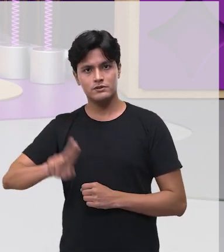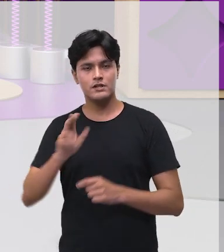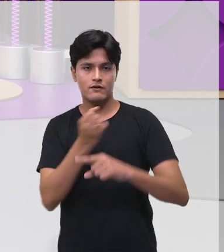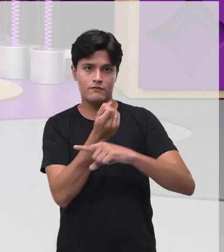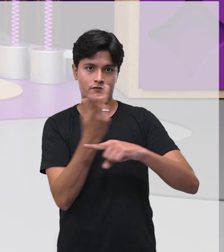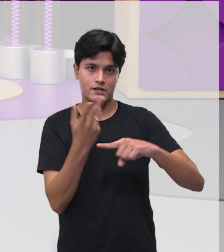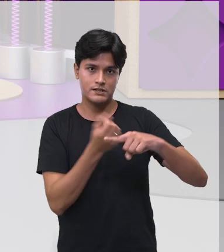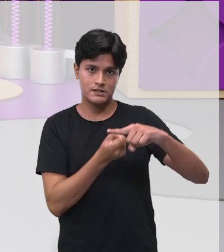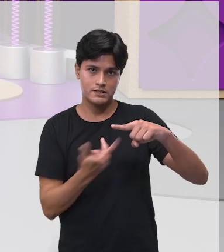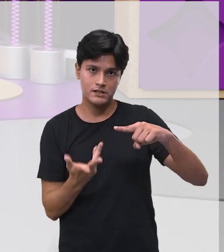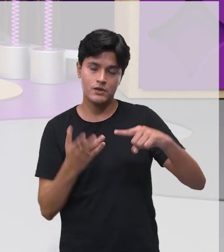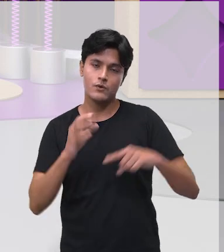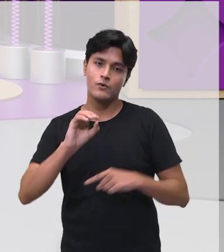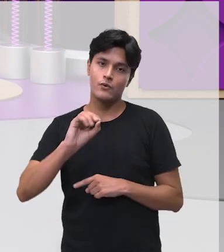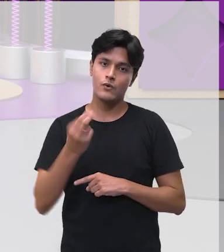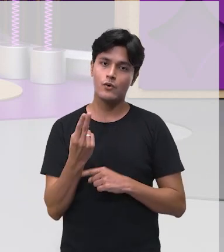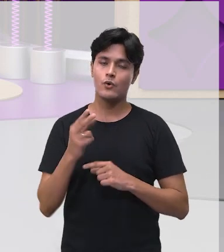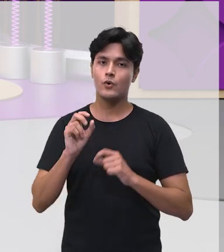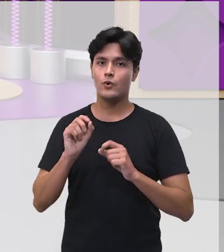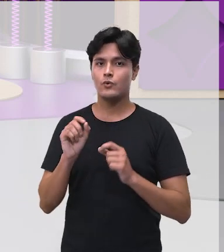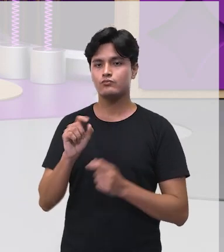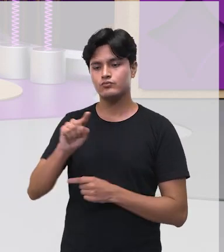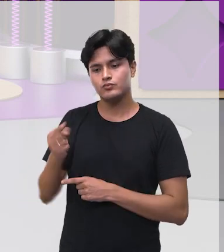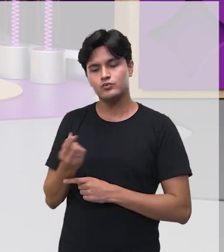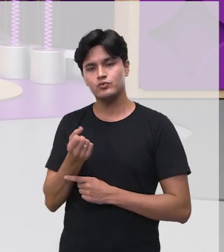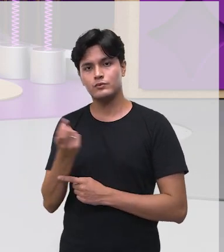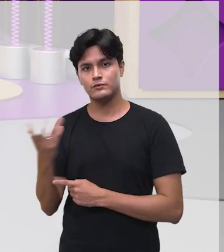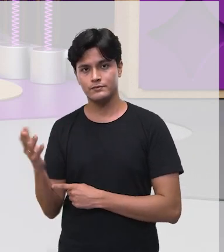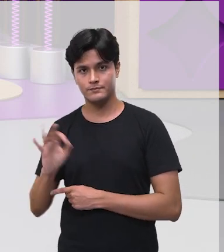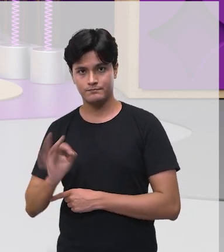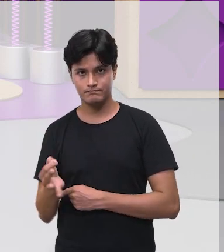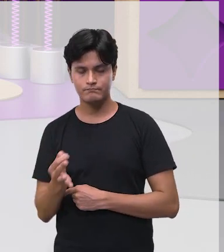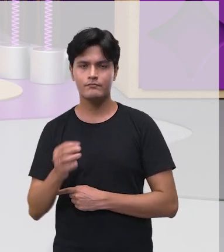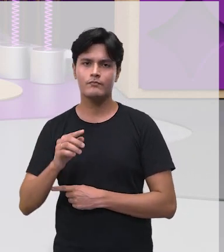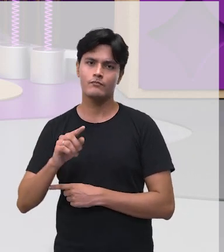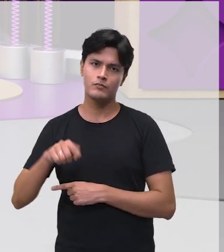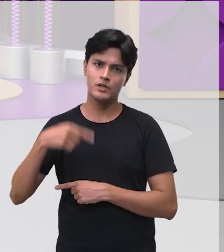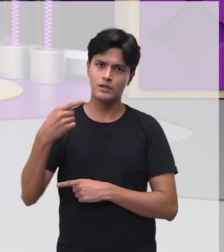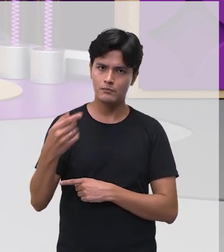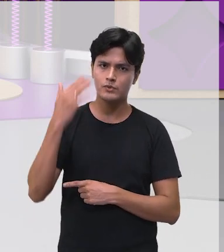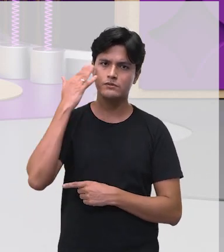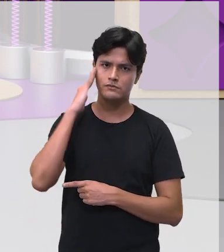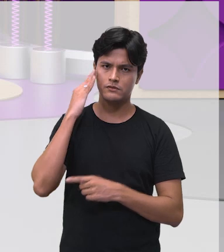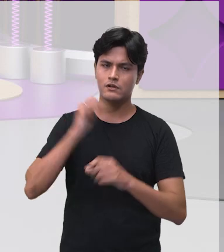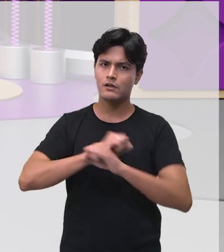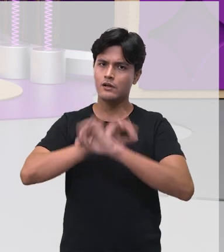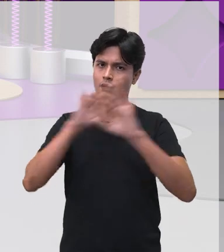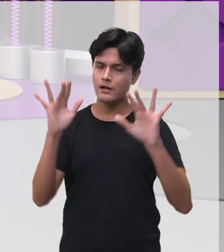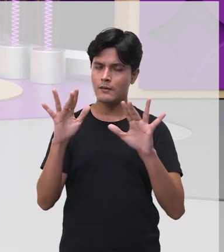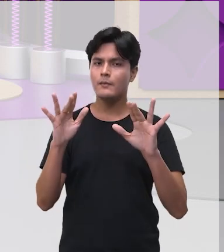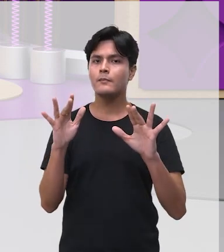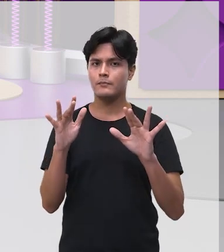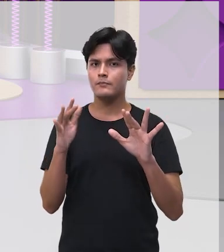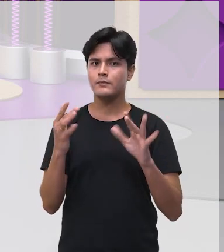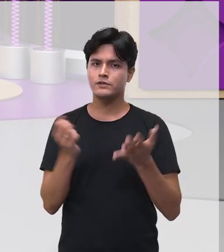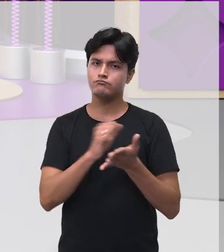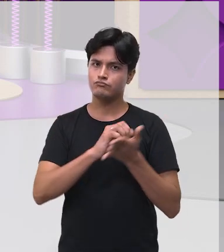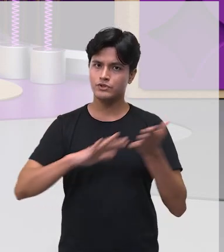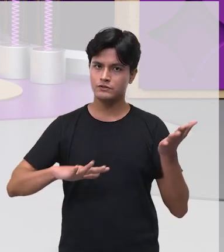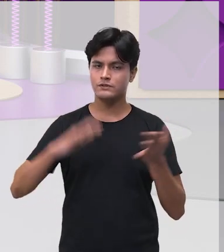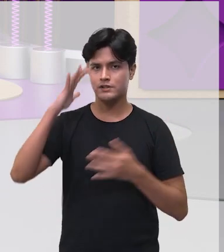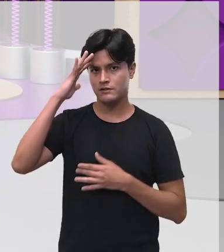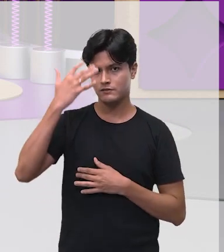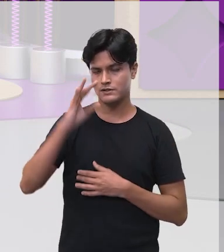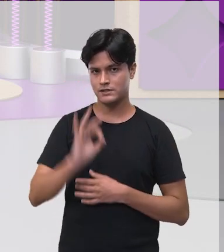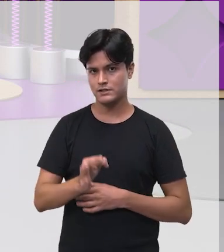você pode trabalhar com o número decimal, tá? E a gente vai já entender o porquê disso quando a gente for fazer algumas atividades. A gente